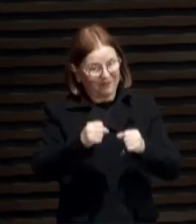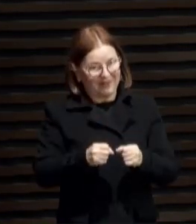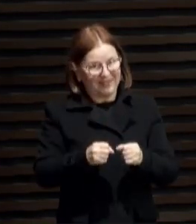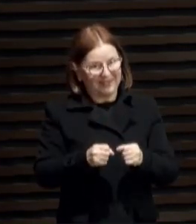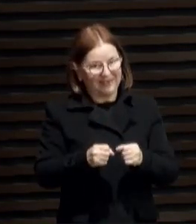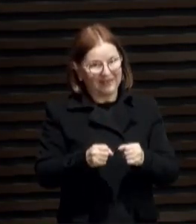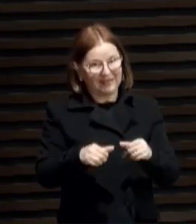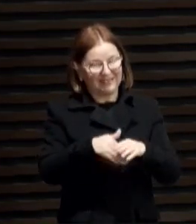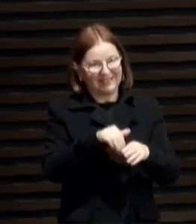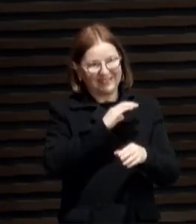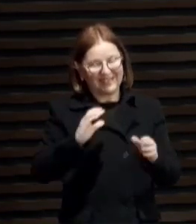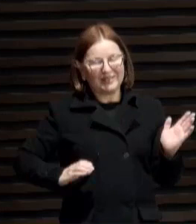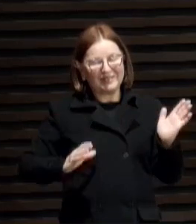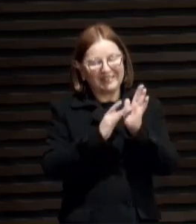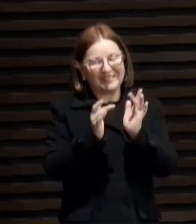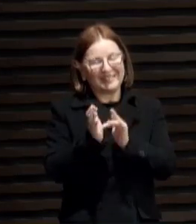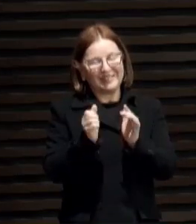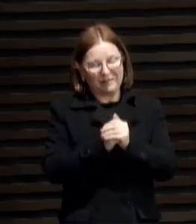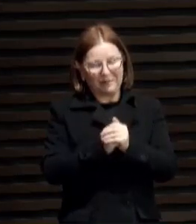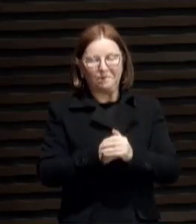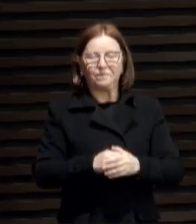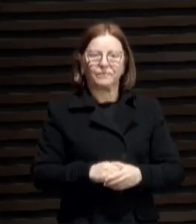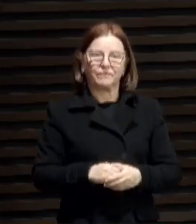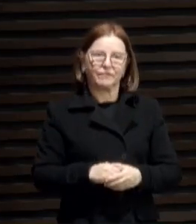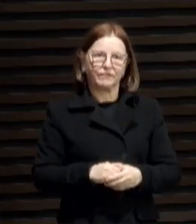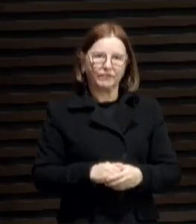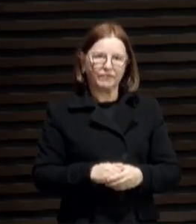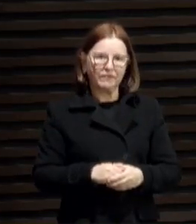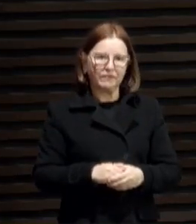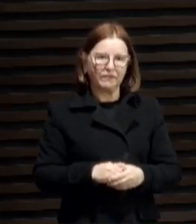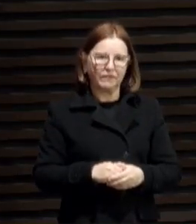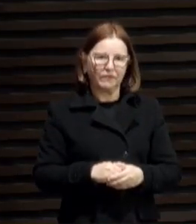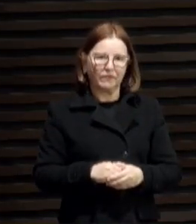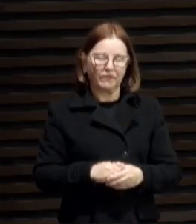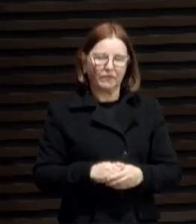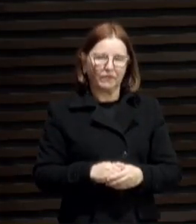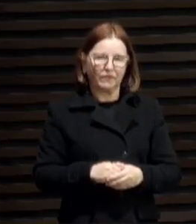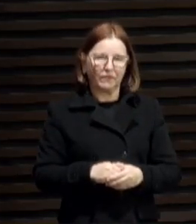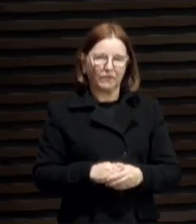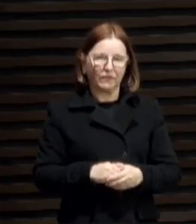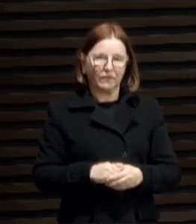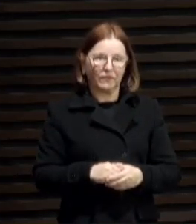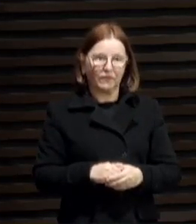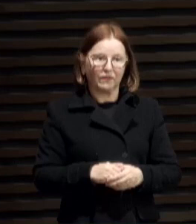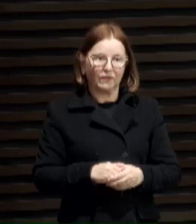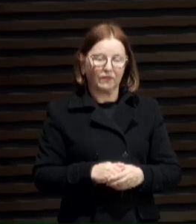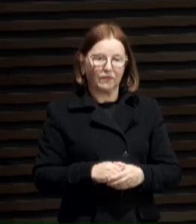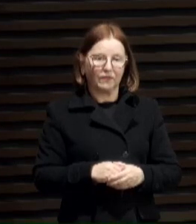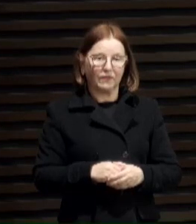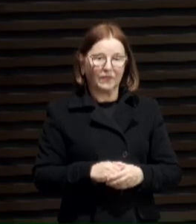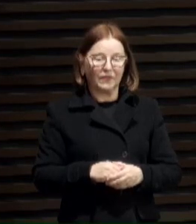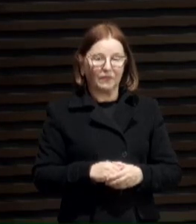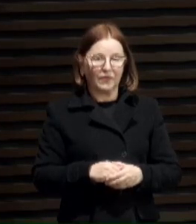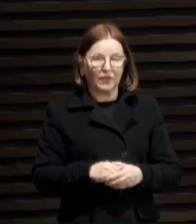Amados, o pecado, então diante disso nós concluímos que onde abundou